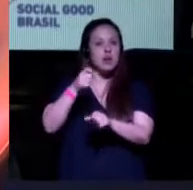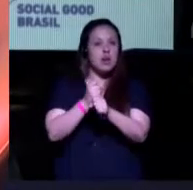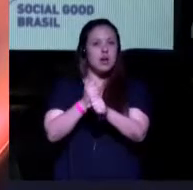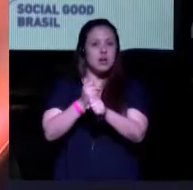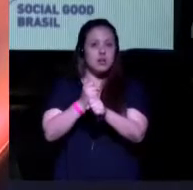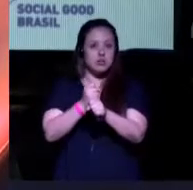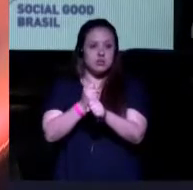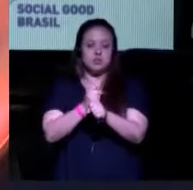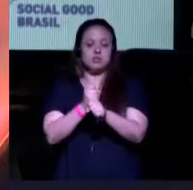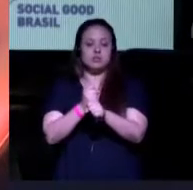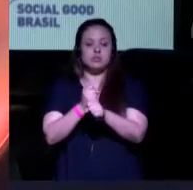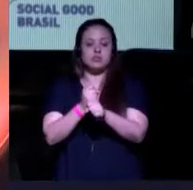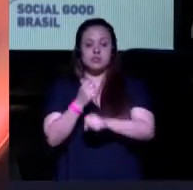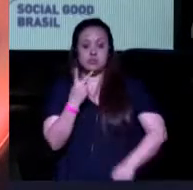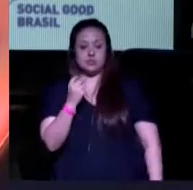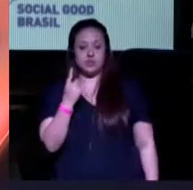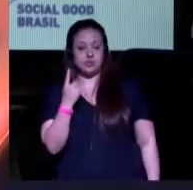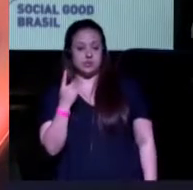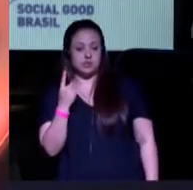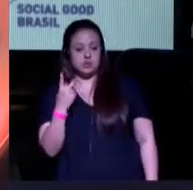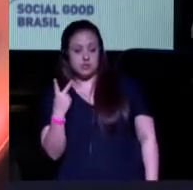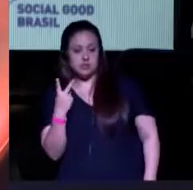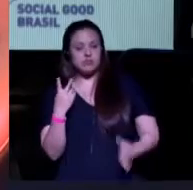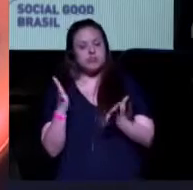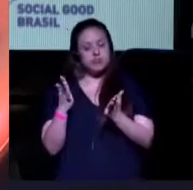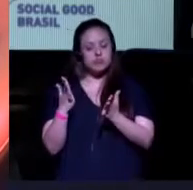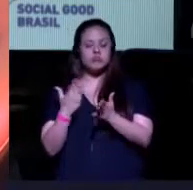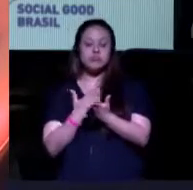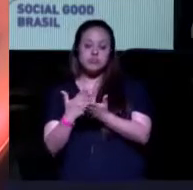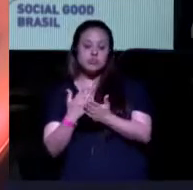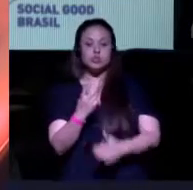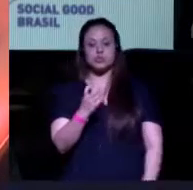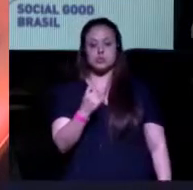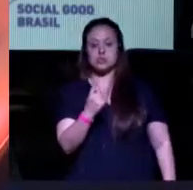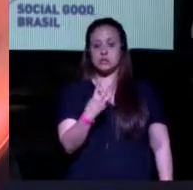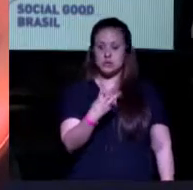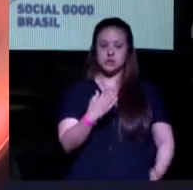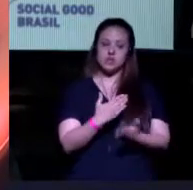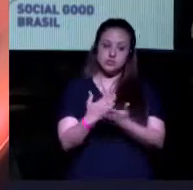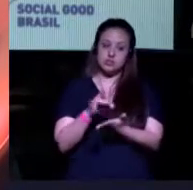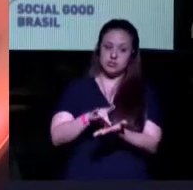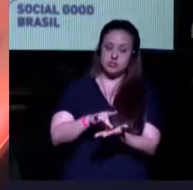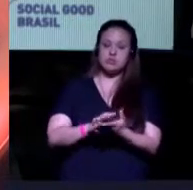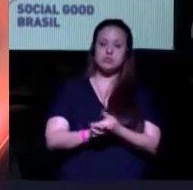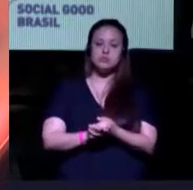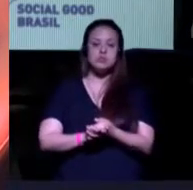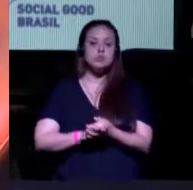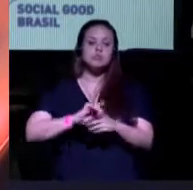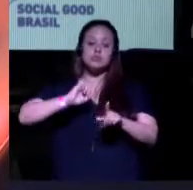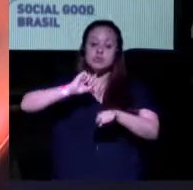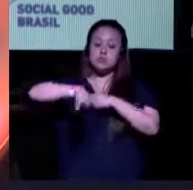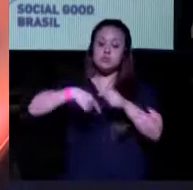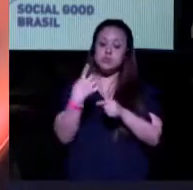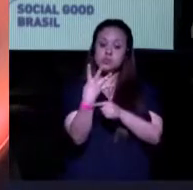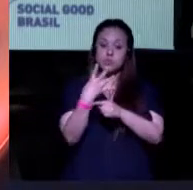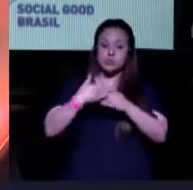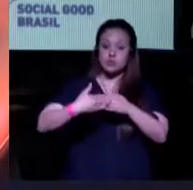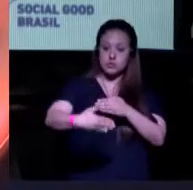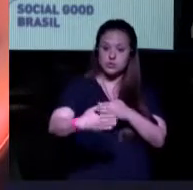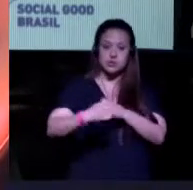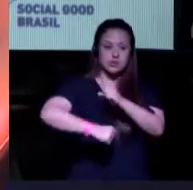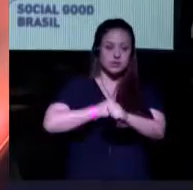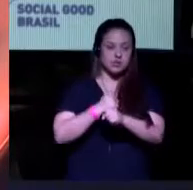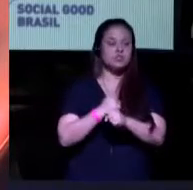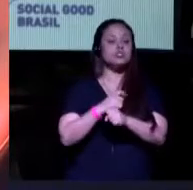2013 e 2 em 2013 mas começamos a primeira conferência em paris e depois de quatro anos nós temos uma organização internacional